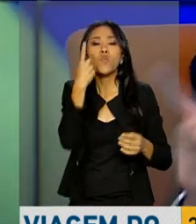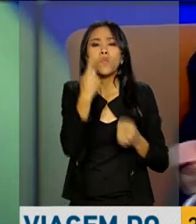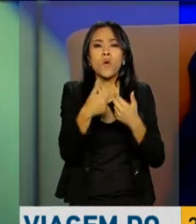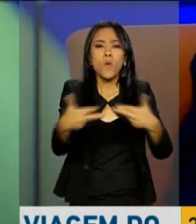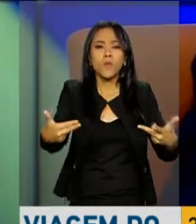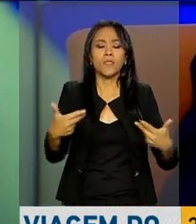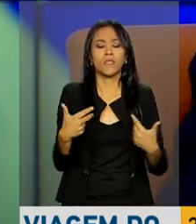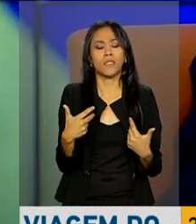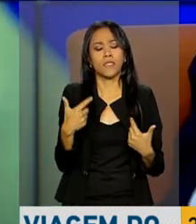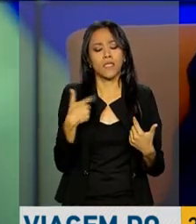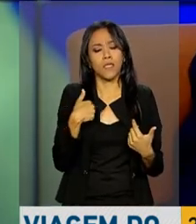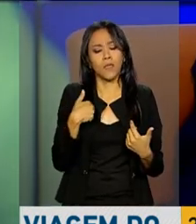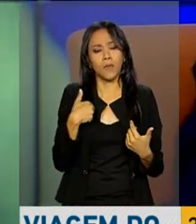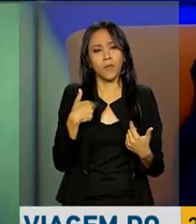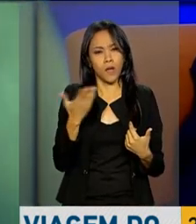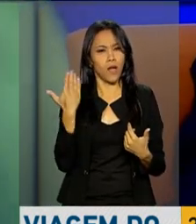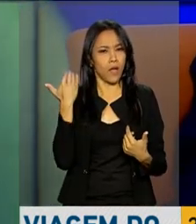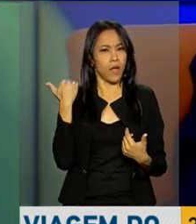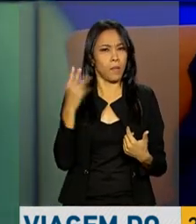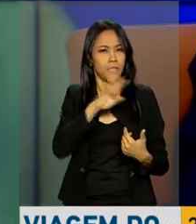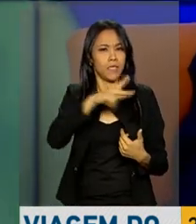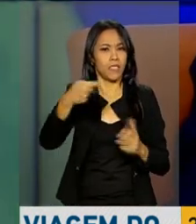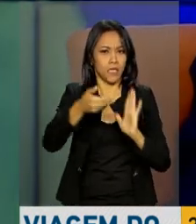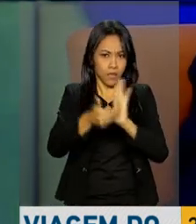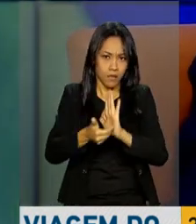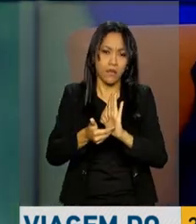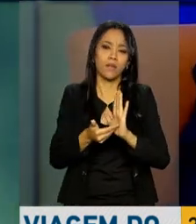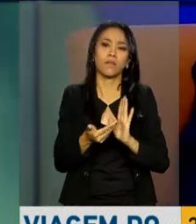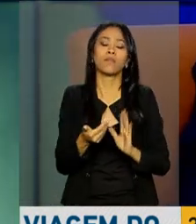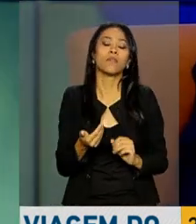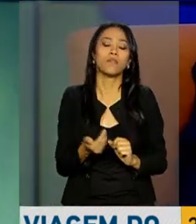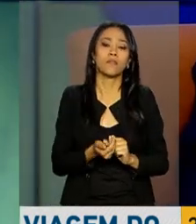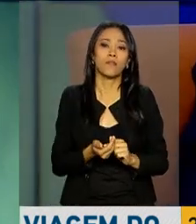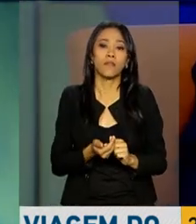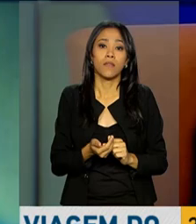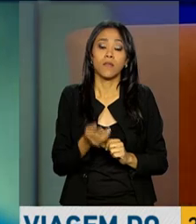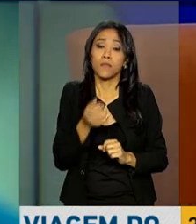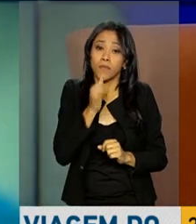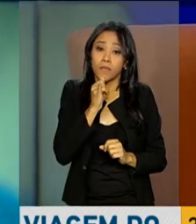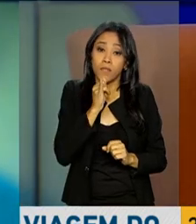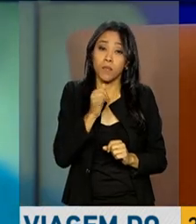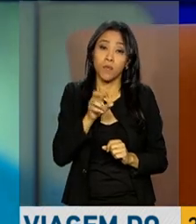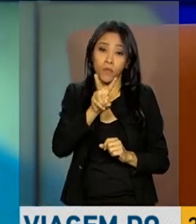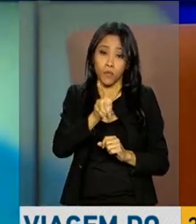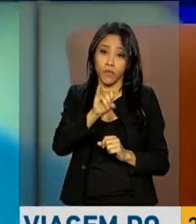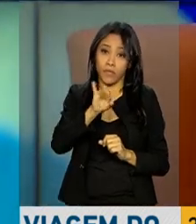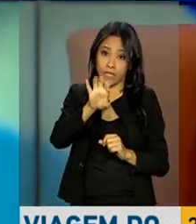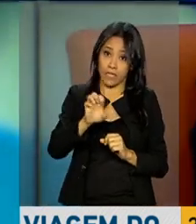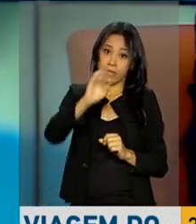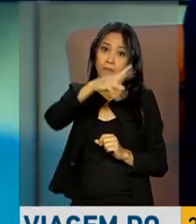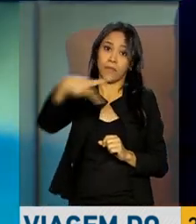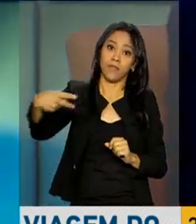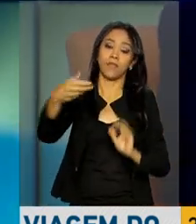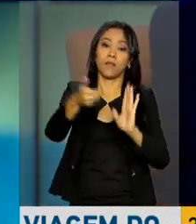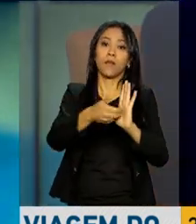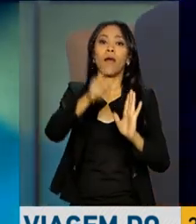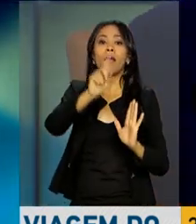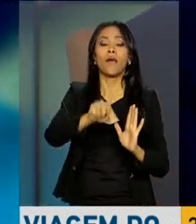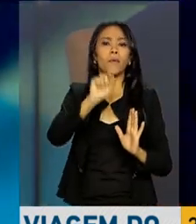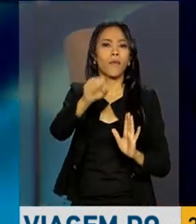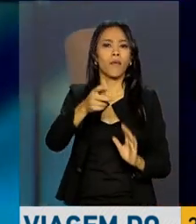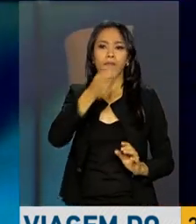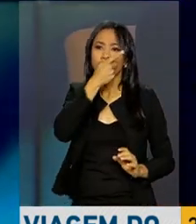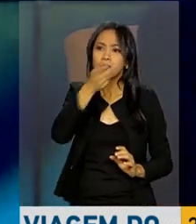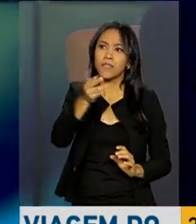quando o presidente da Câmara dos Deputados, em algumas ocasiões, como vice-presidente da Câmara, era visitar